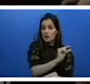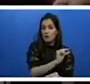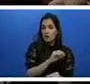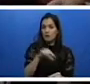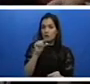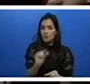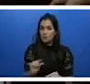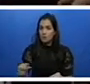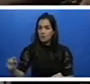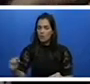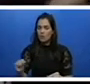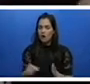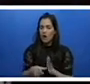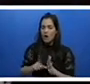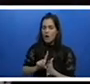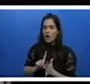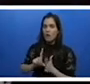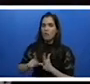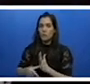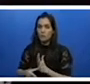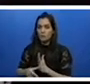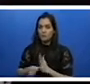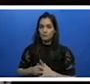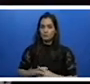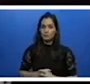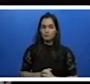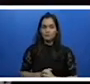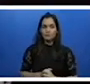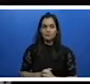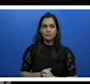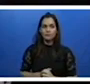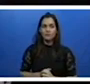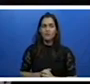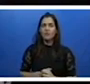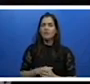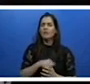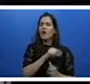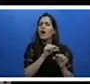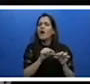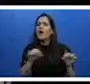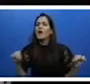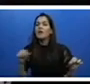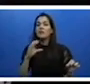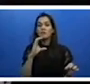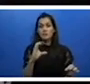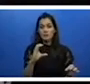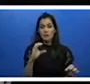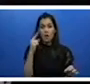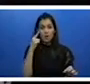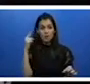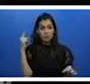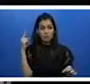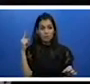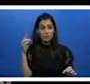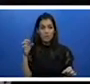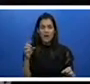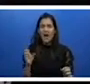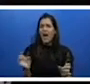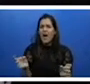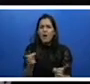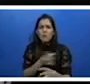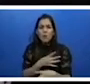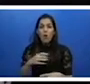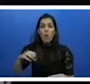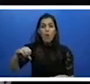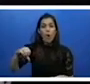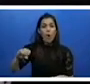E na reta C, que eu só tenho 9 inteiros e 9 décimos? Olha lá, acabou em 9 aqui a